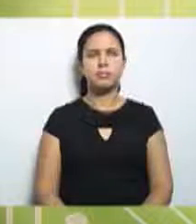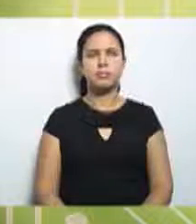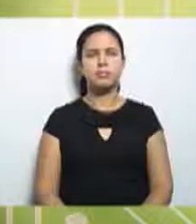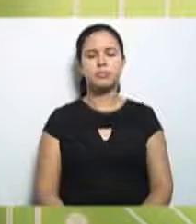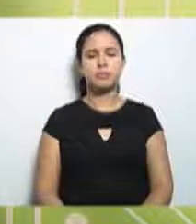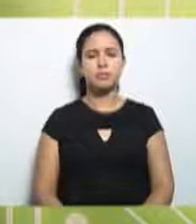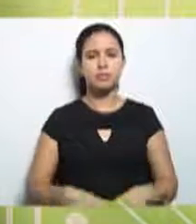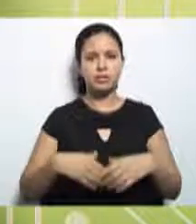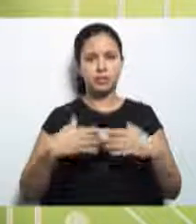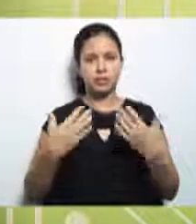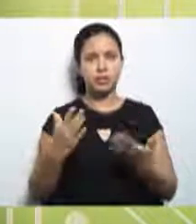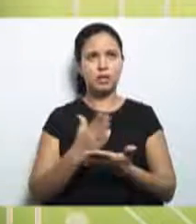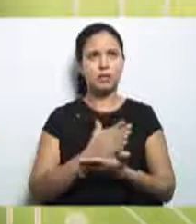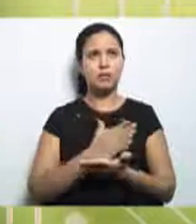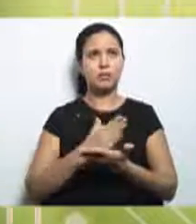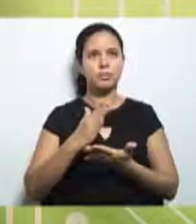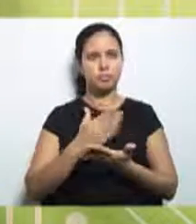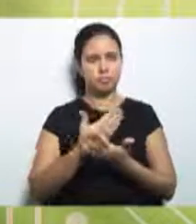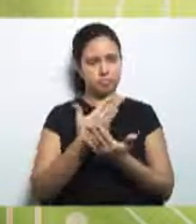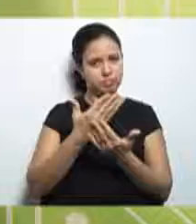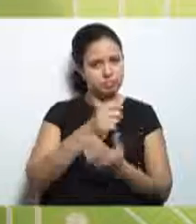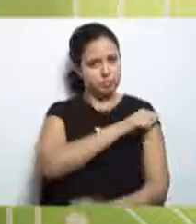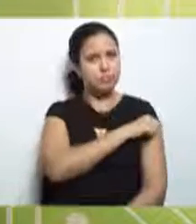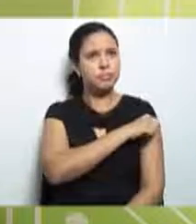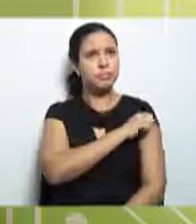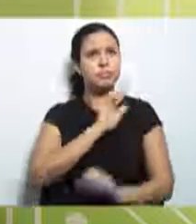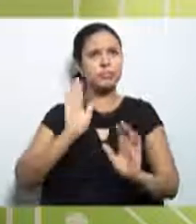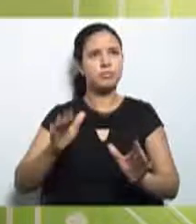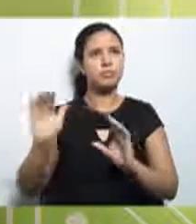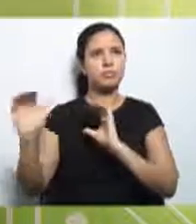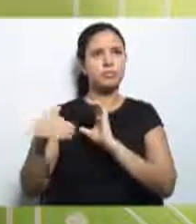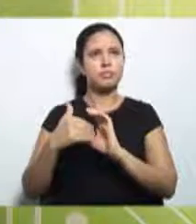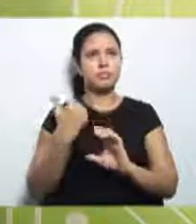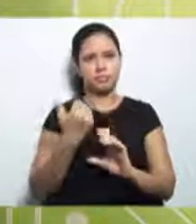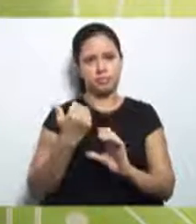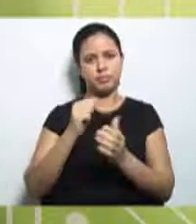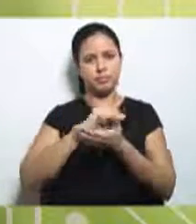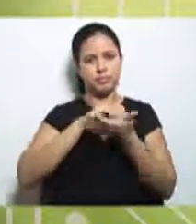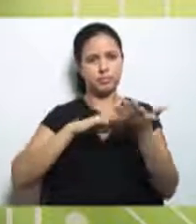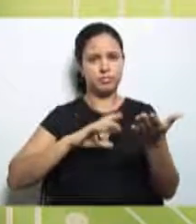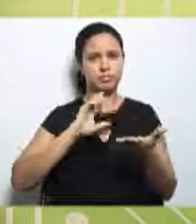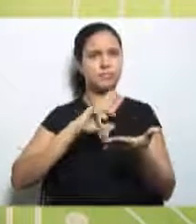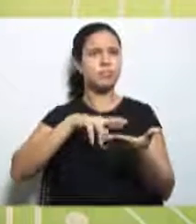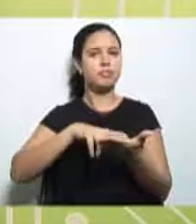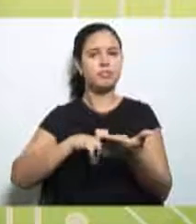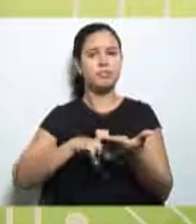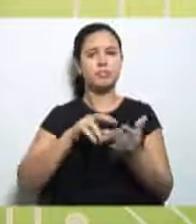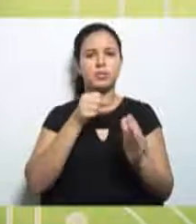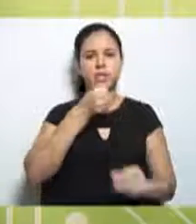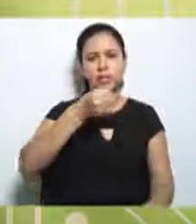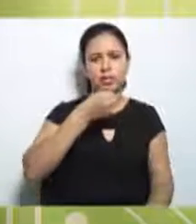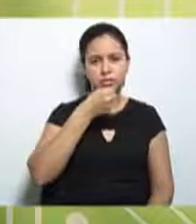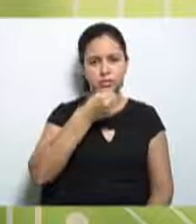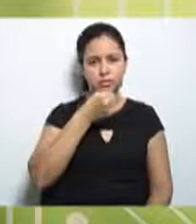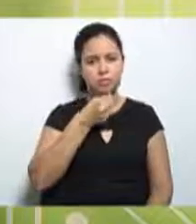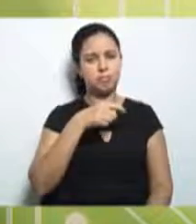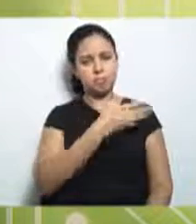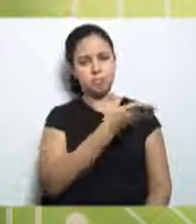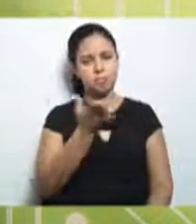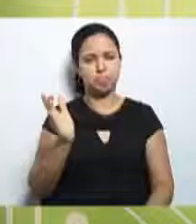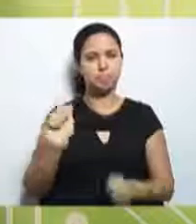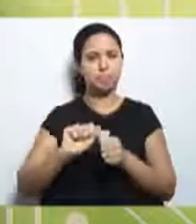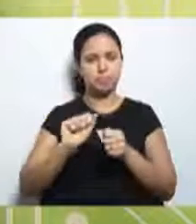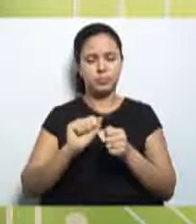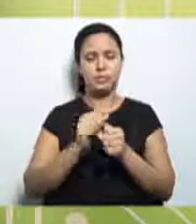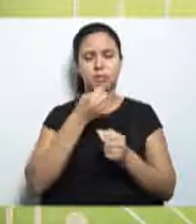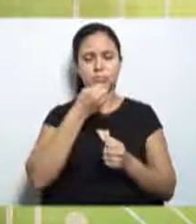os professores, né, alguns professores tutores já mandaram para a gente o resultado dessas entrevistas que vocês fizeram, muito